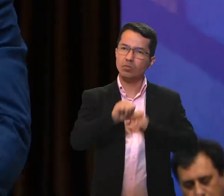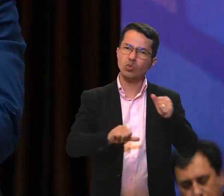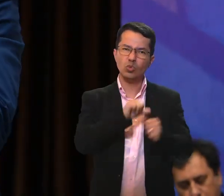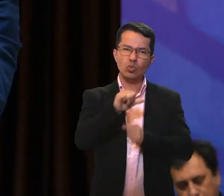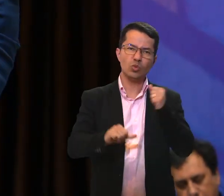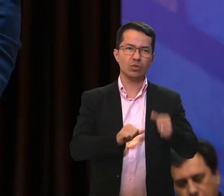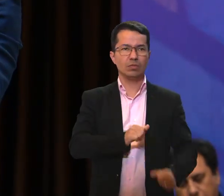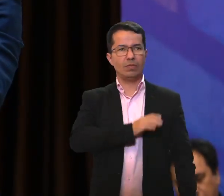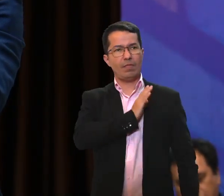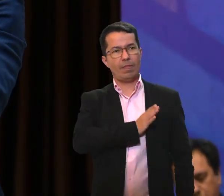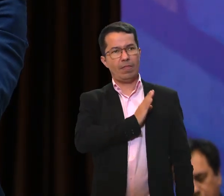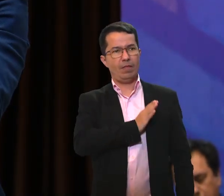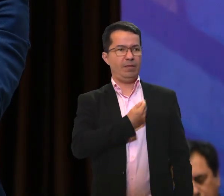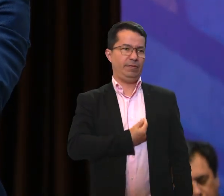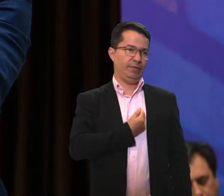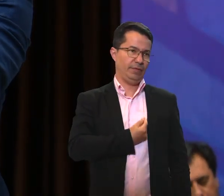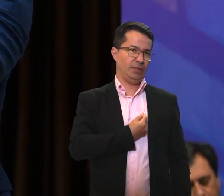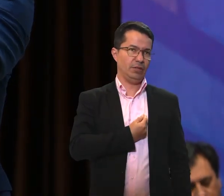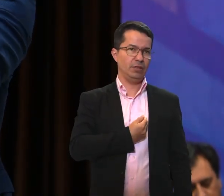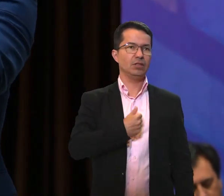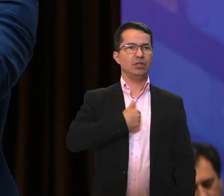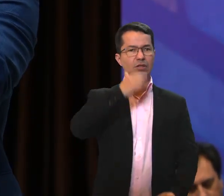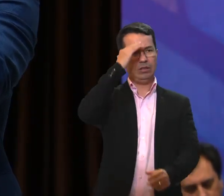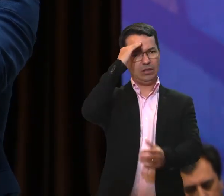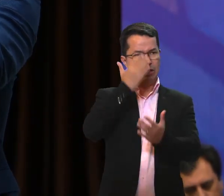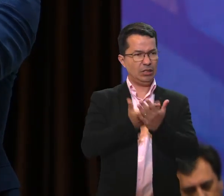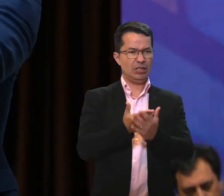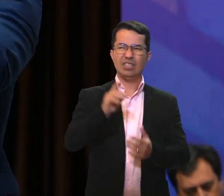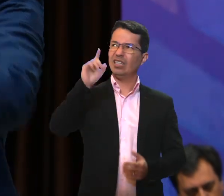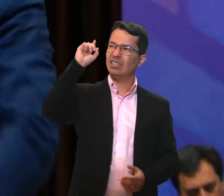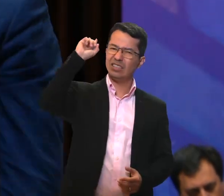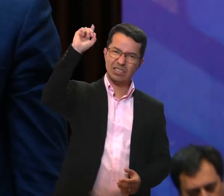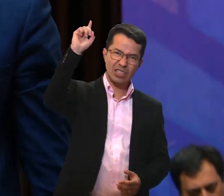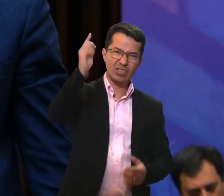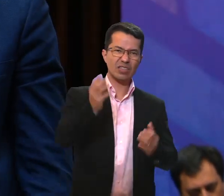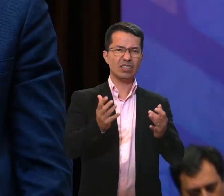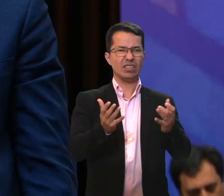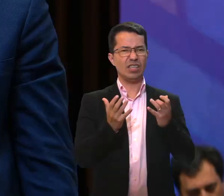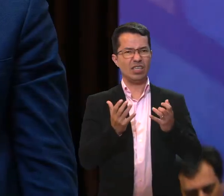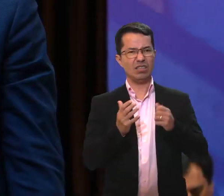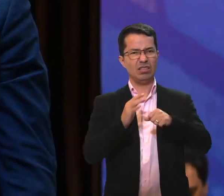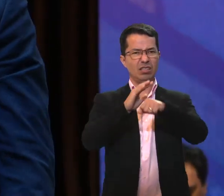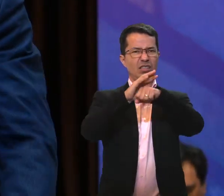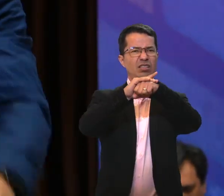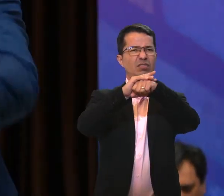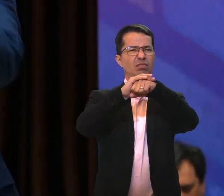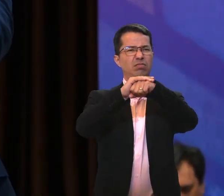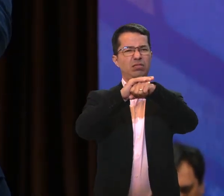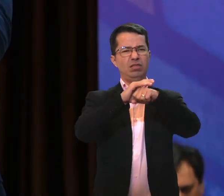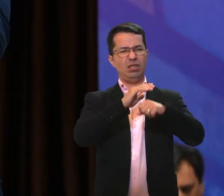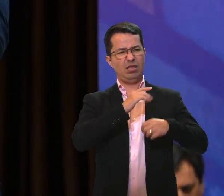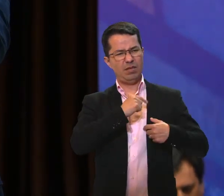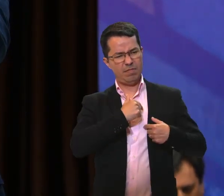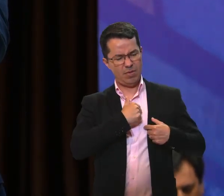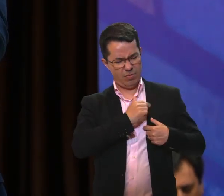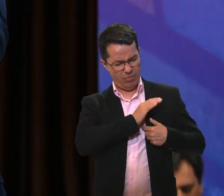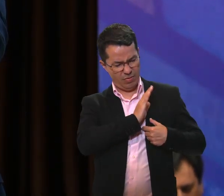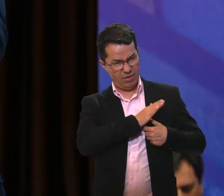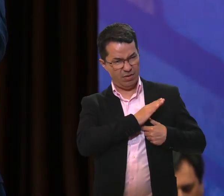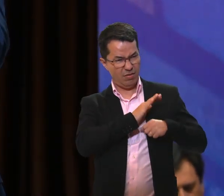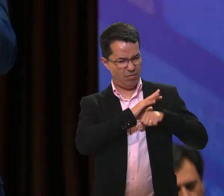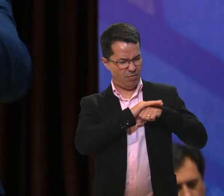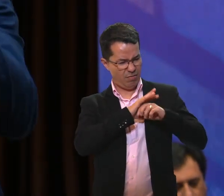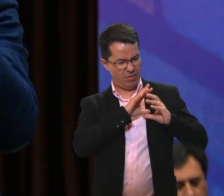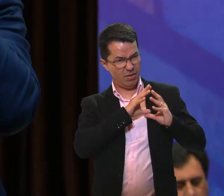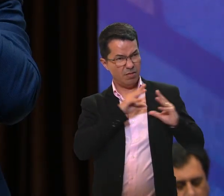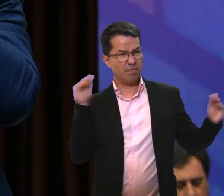sarar a terra, e Ele começa sarando o nosso coração. Eu não sei